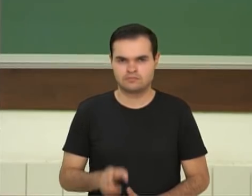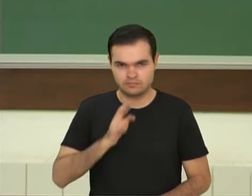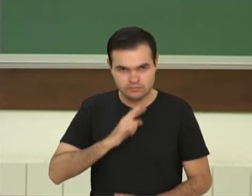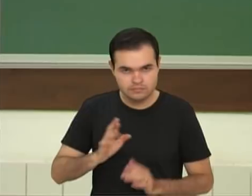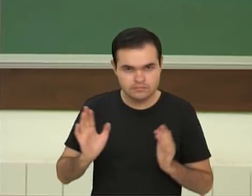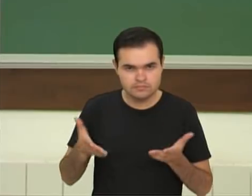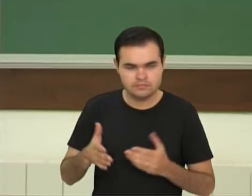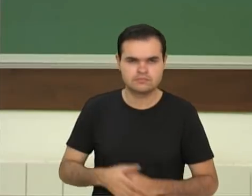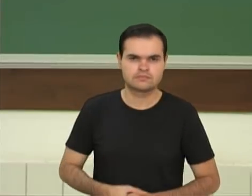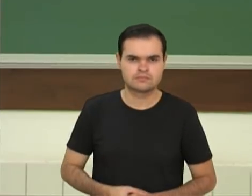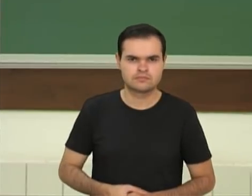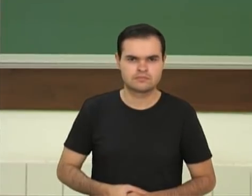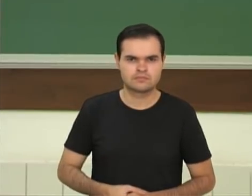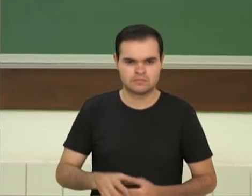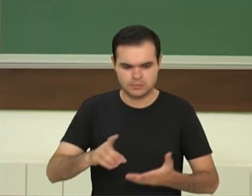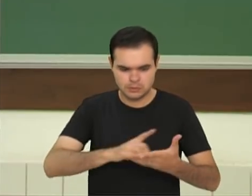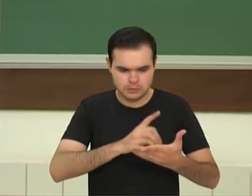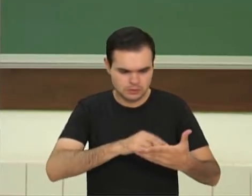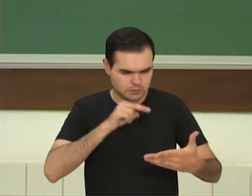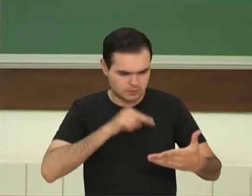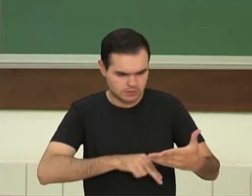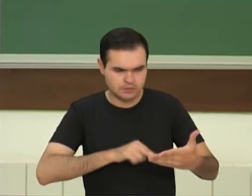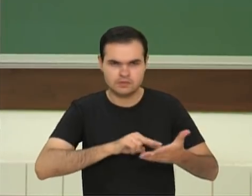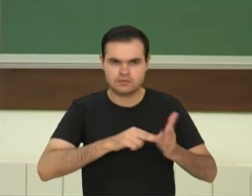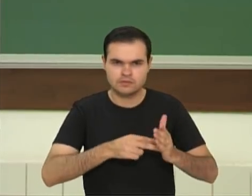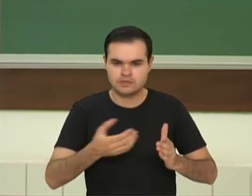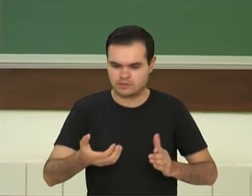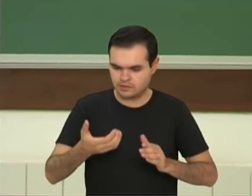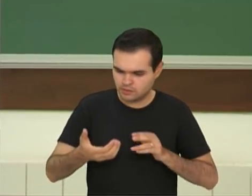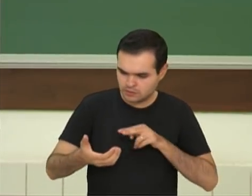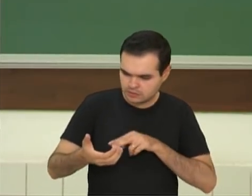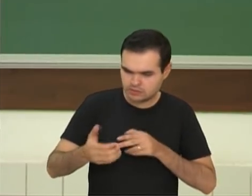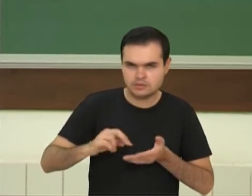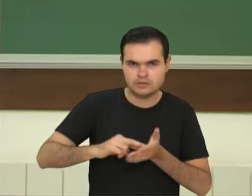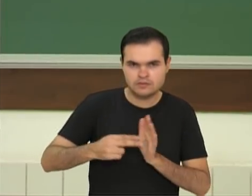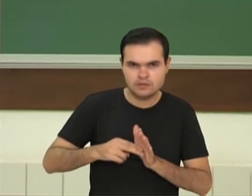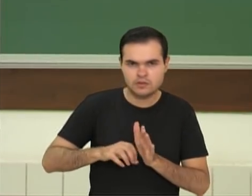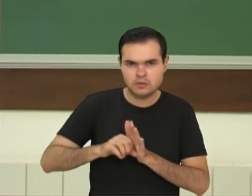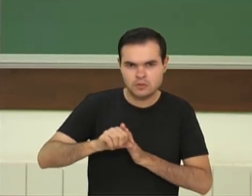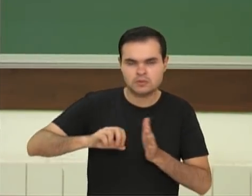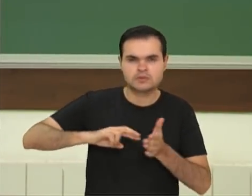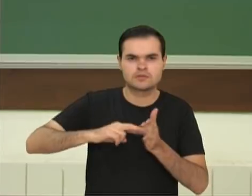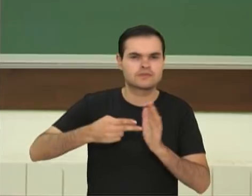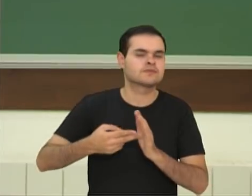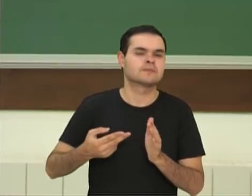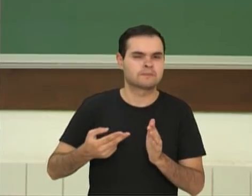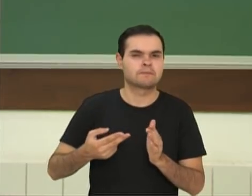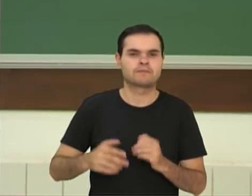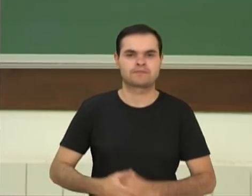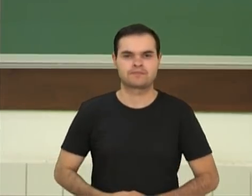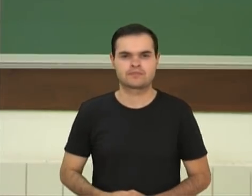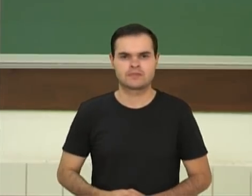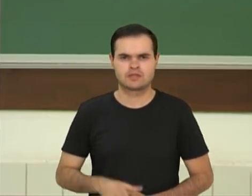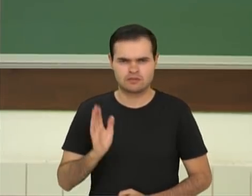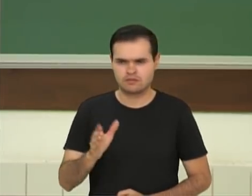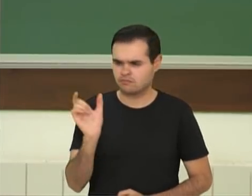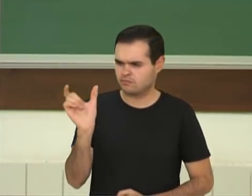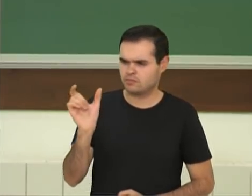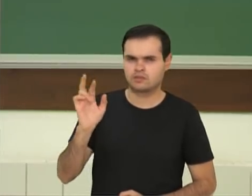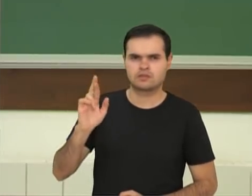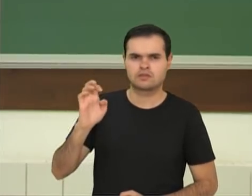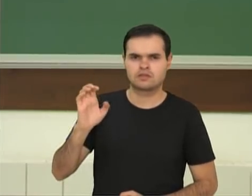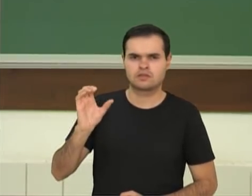Respondeu, precisou do dicionário, olhou no celular, num site aí que tem alguma definição, já ouviu falar